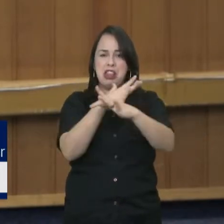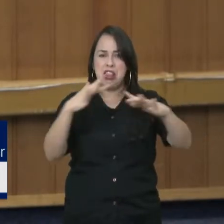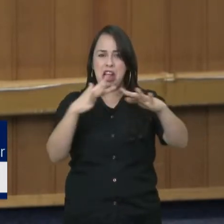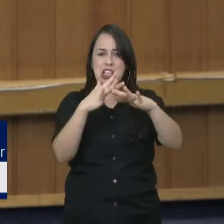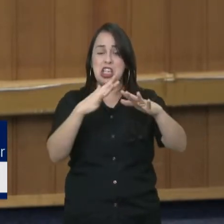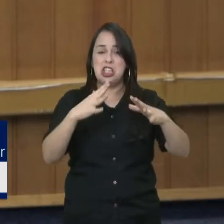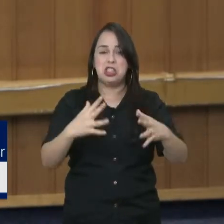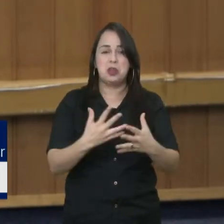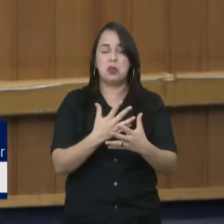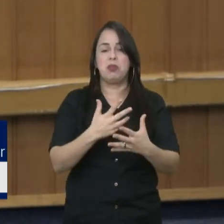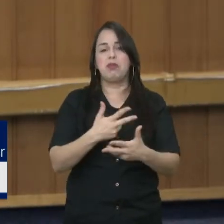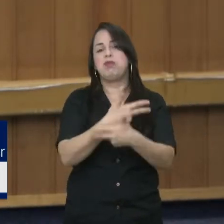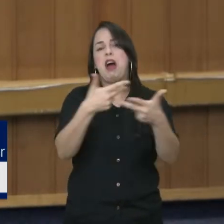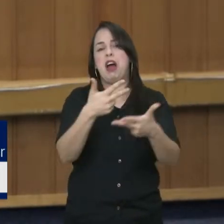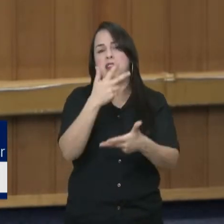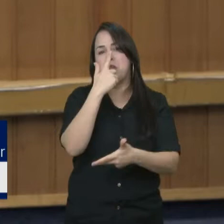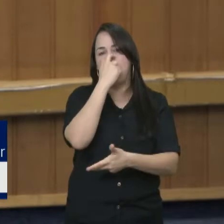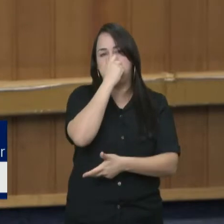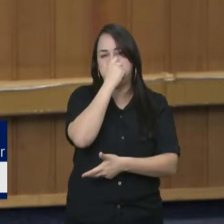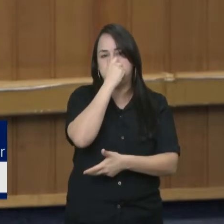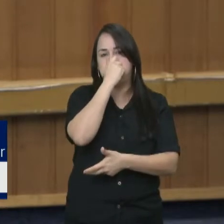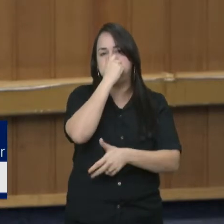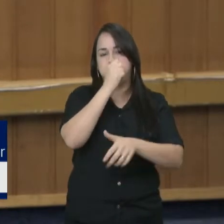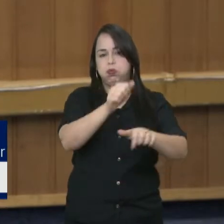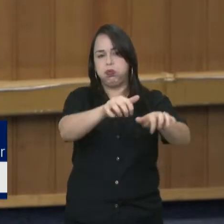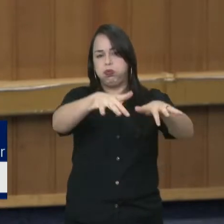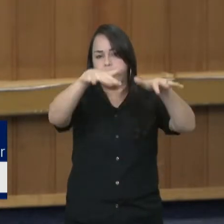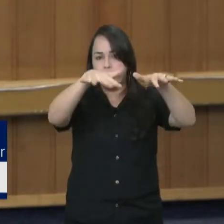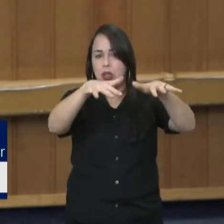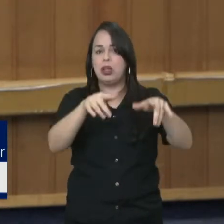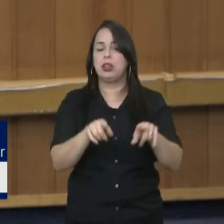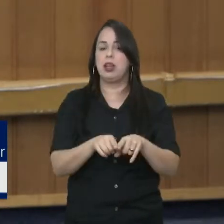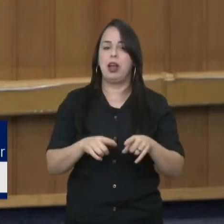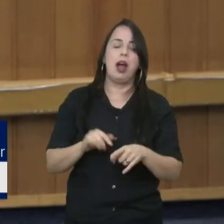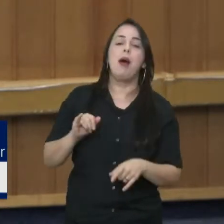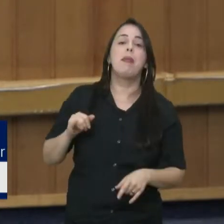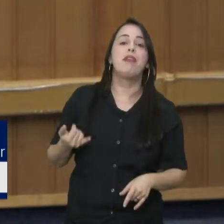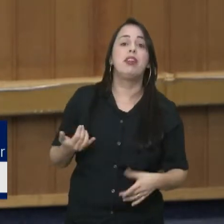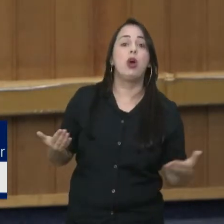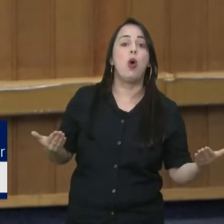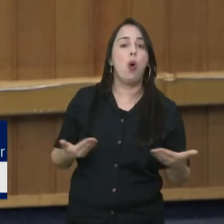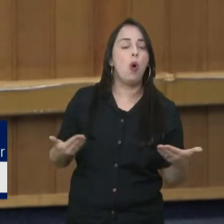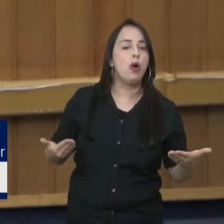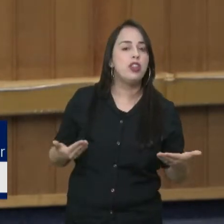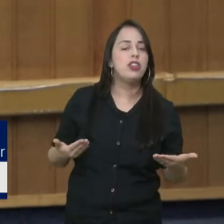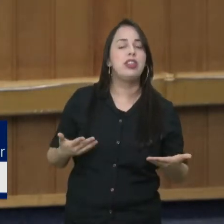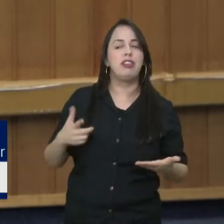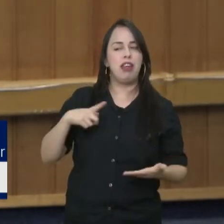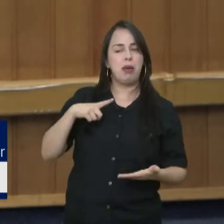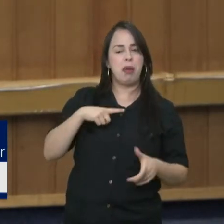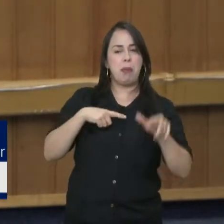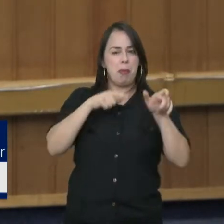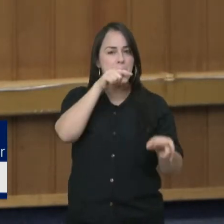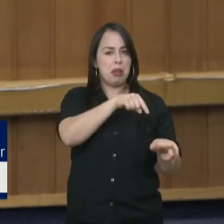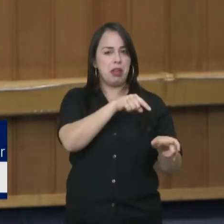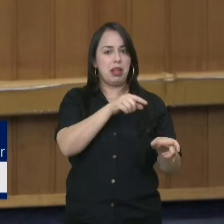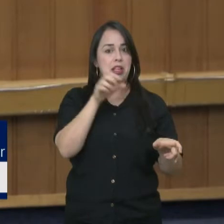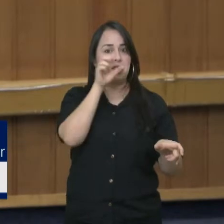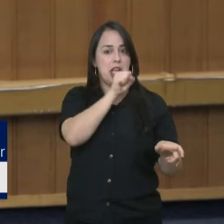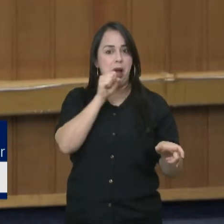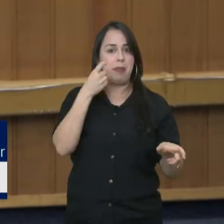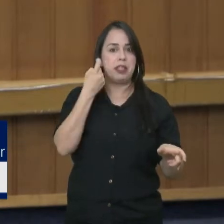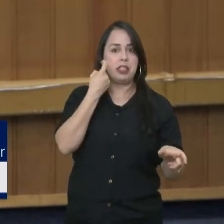lixo. Aproveitar que o Ademir e o Melo estão aqui, hoje parece que tem alguém tirando lixo. Sábado,